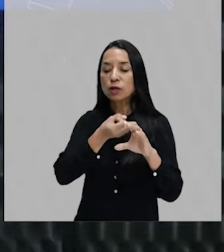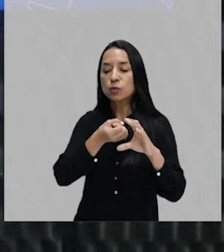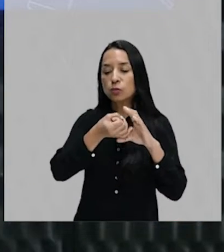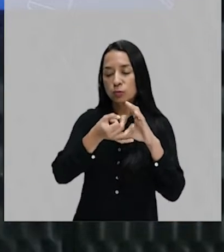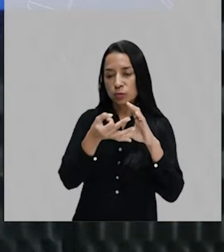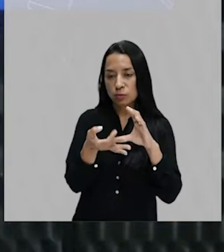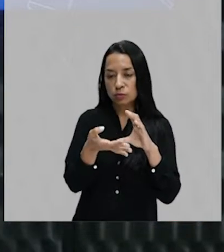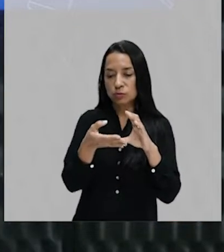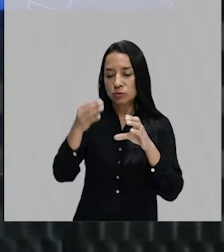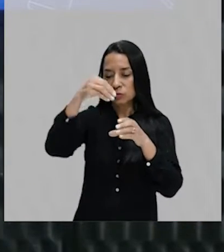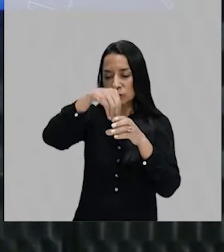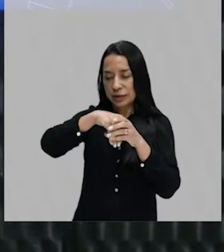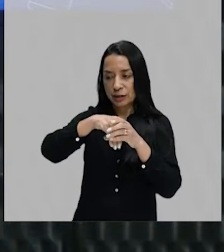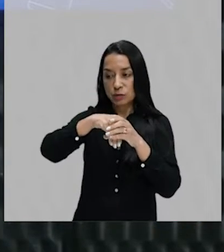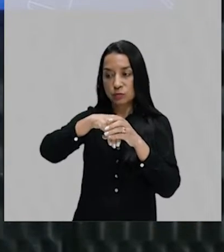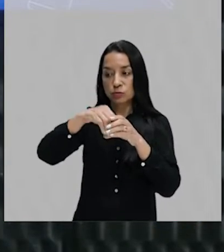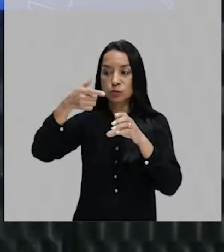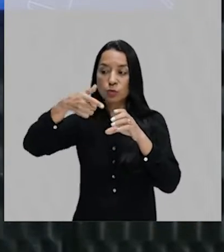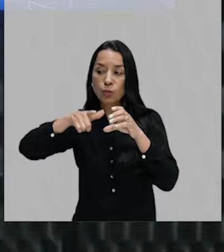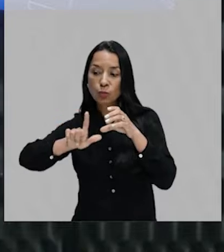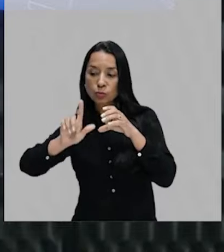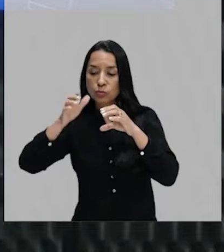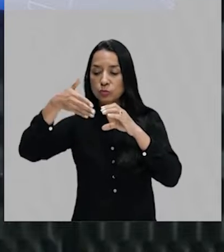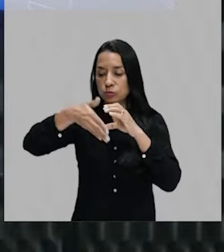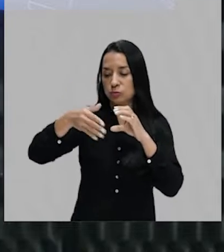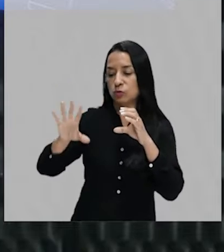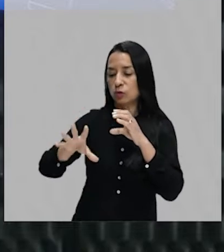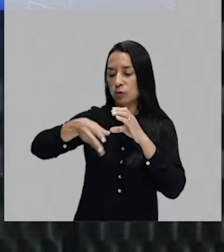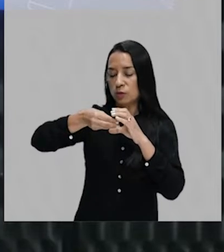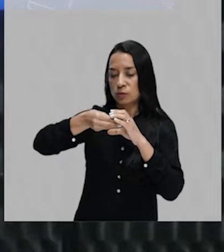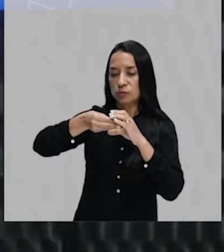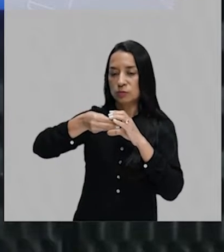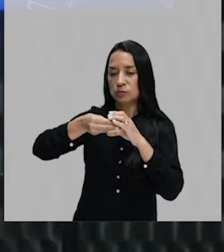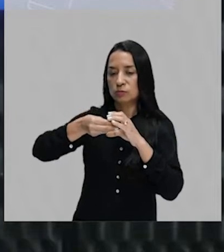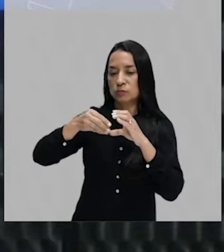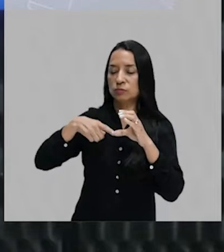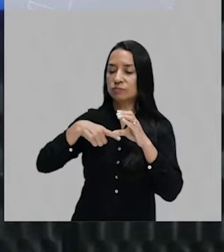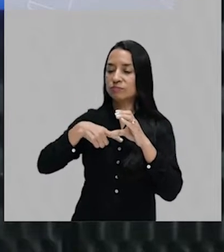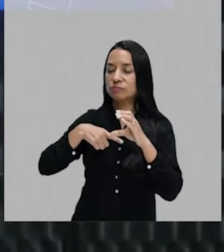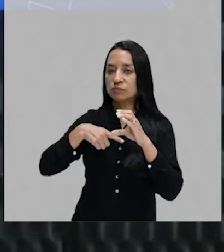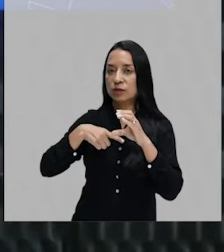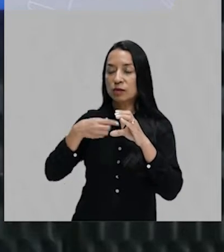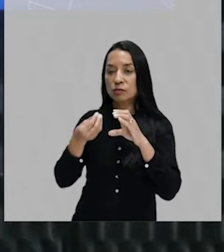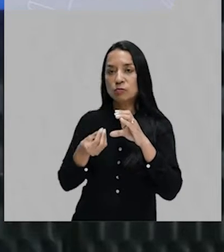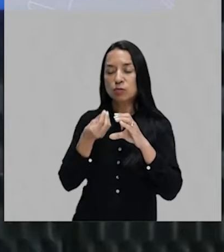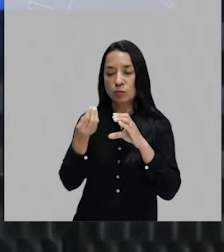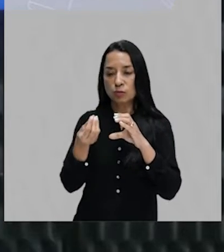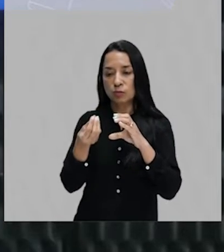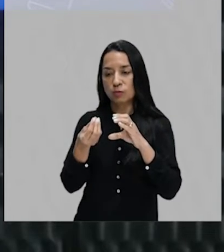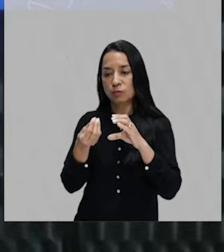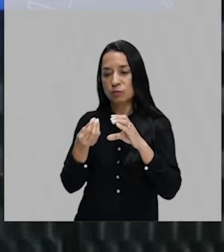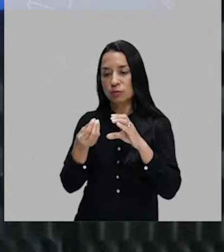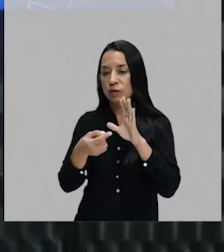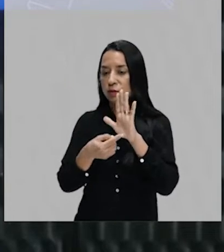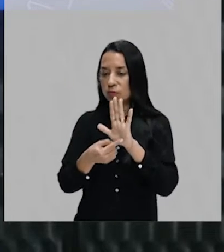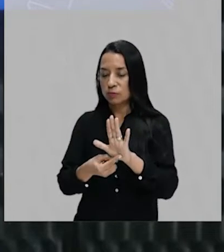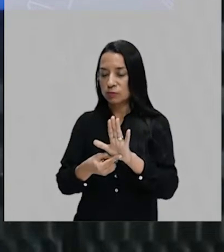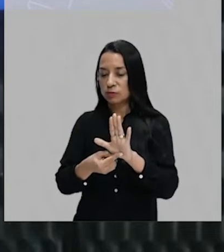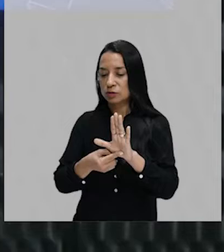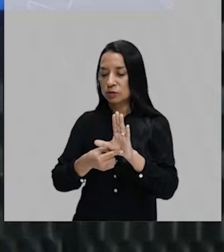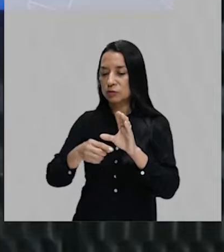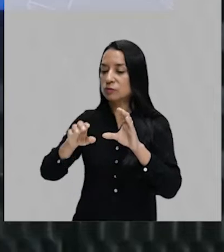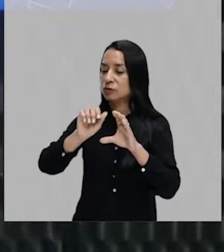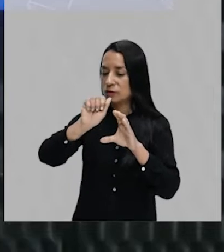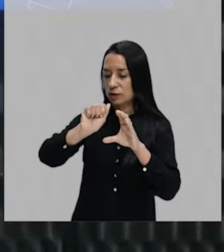dentro de um outro conjunto lado tá E aí tem essa condição né que a confirmado que a é